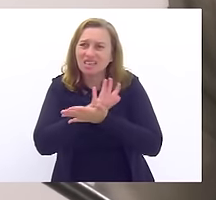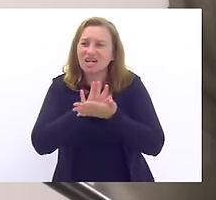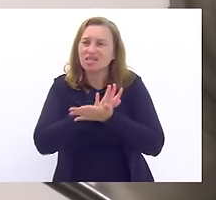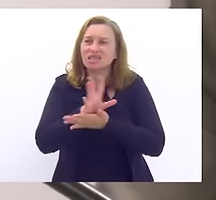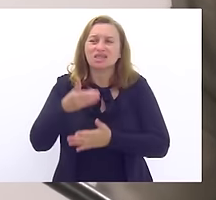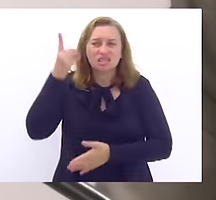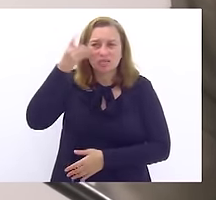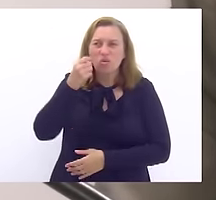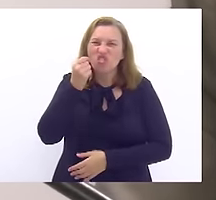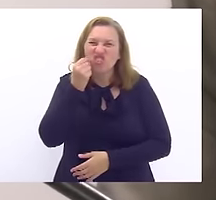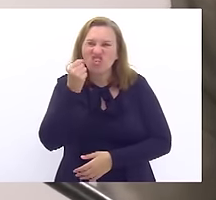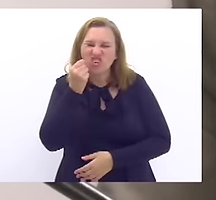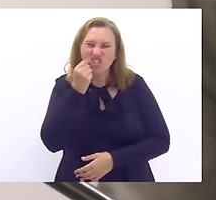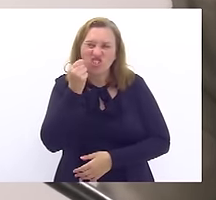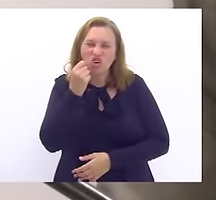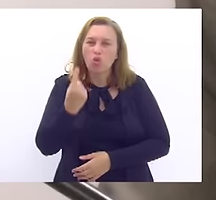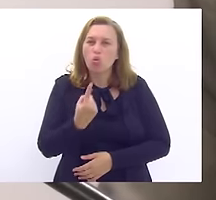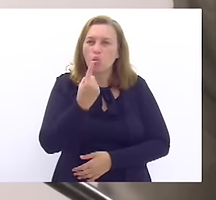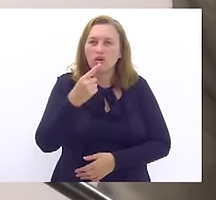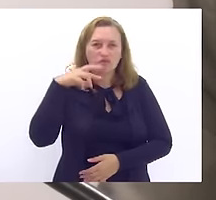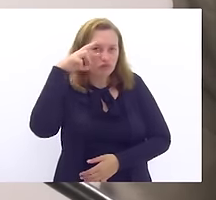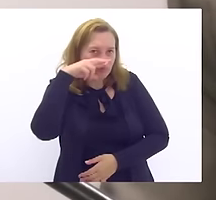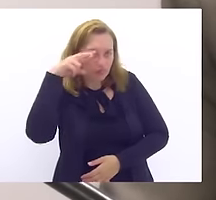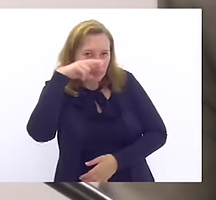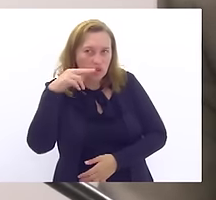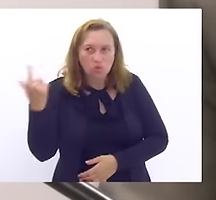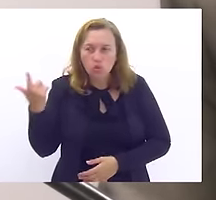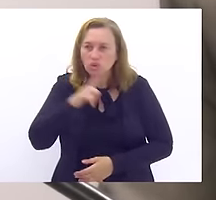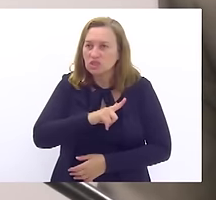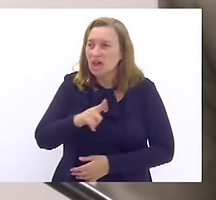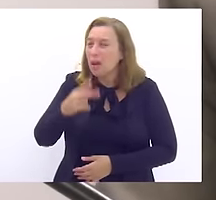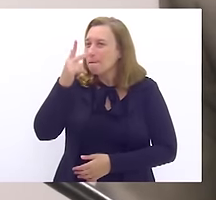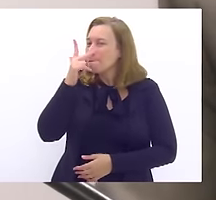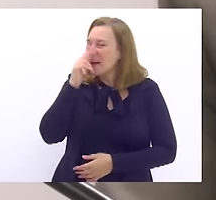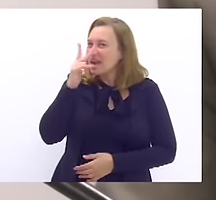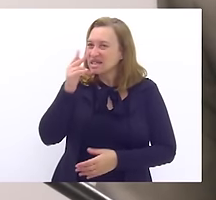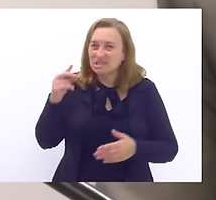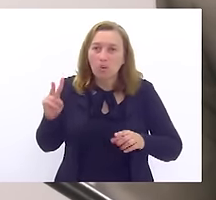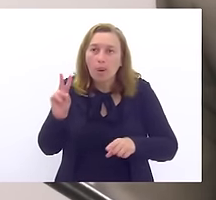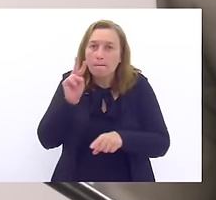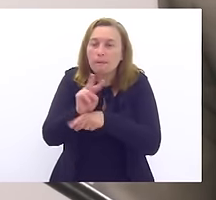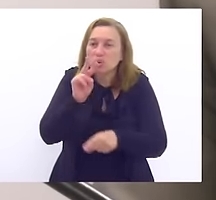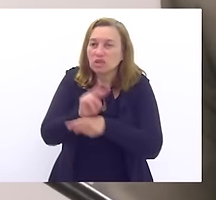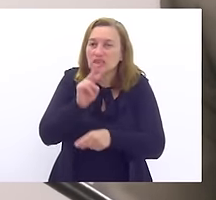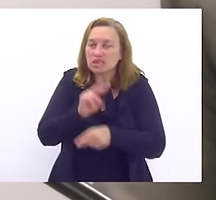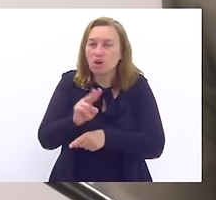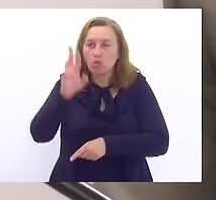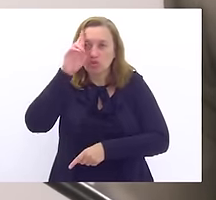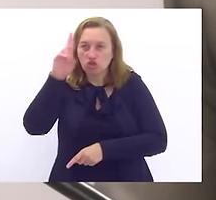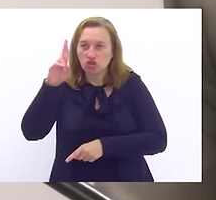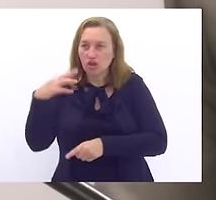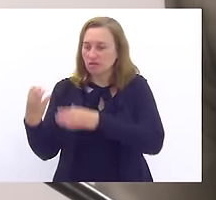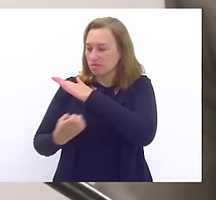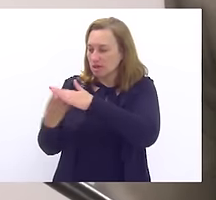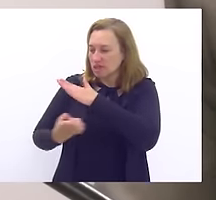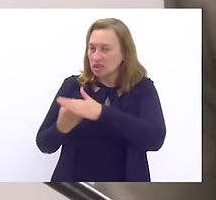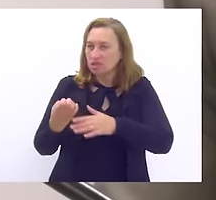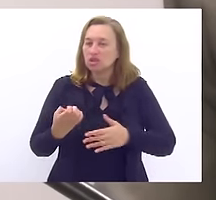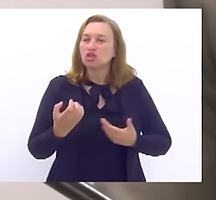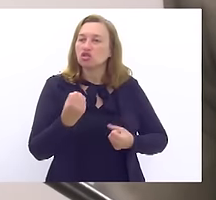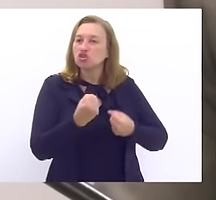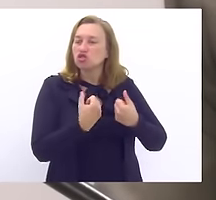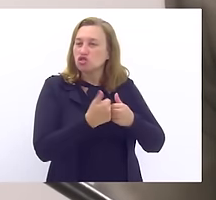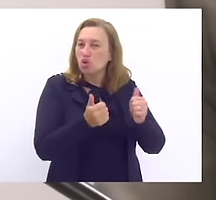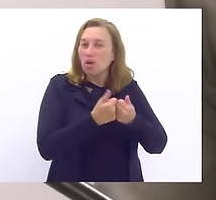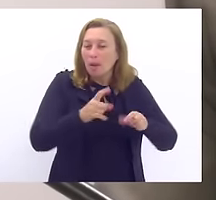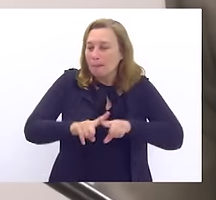fazer uma fiscalização parece que existe uma proteção surreal aos empresários de ônibus mas a população o couro tem